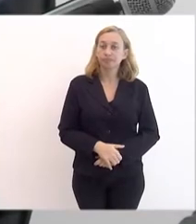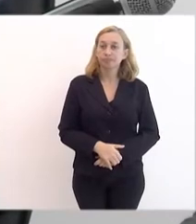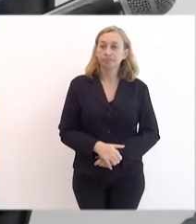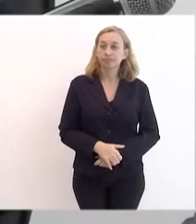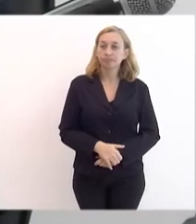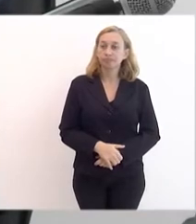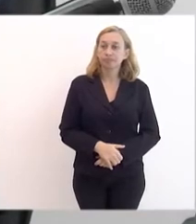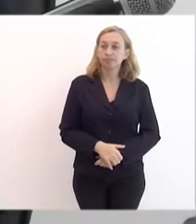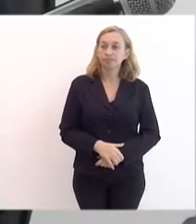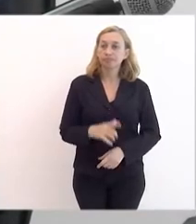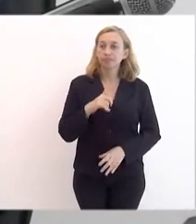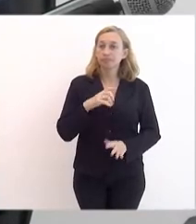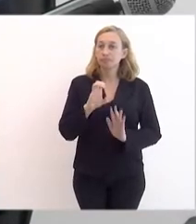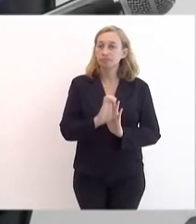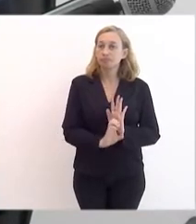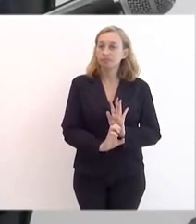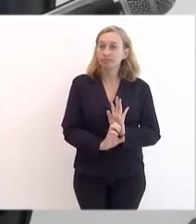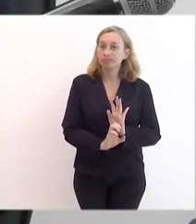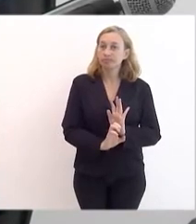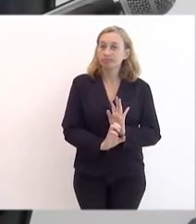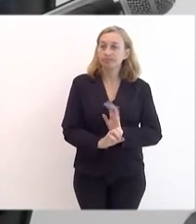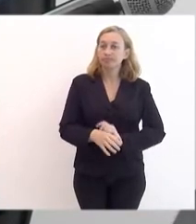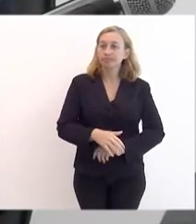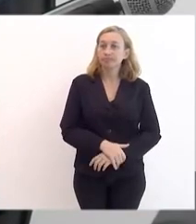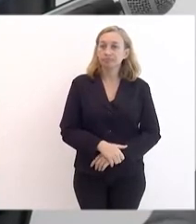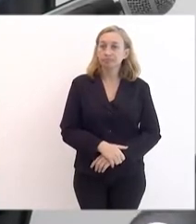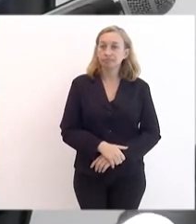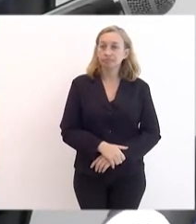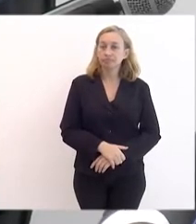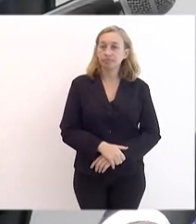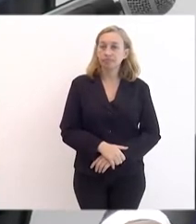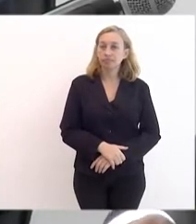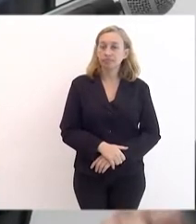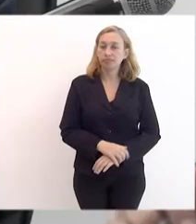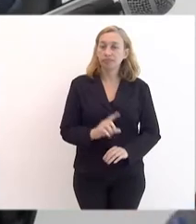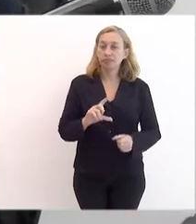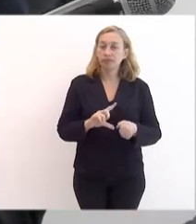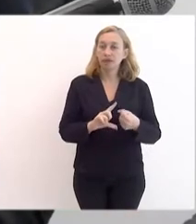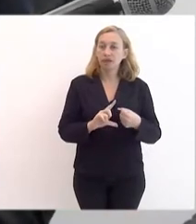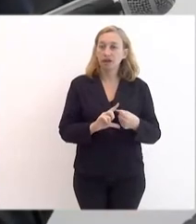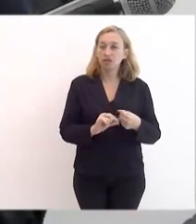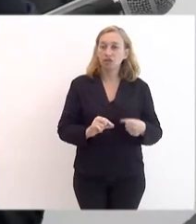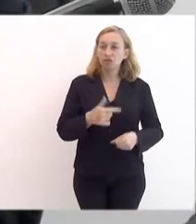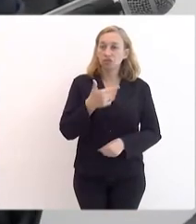Eu tenho uma emenda de supressão aos artigos 2 e 3.